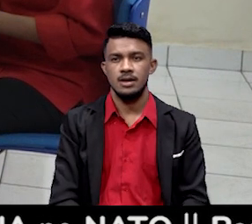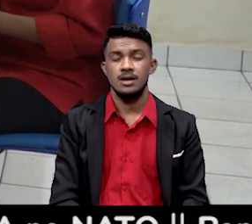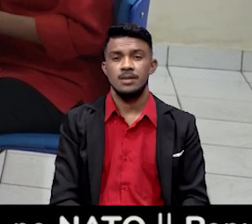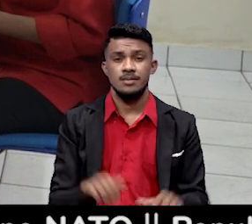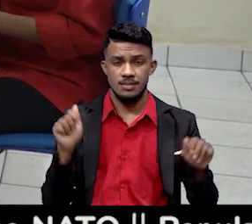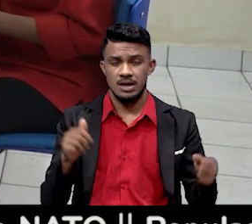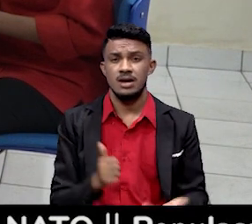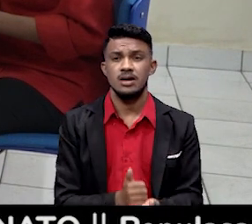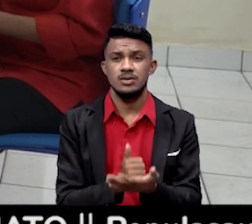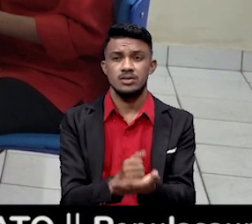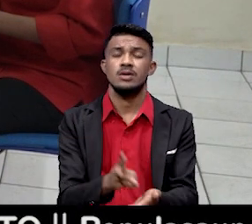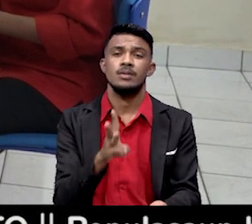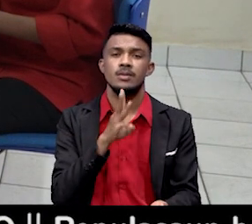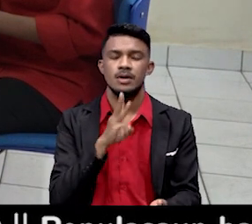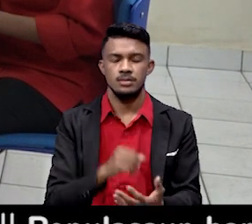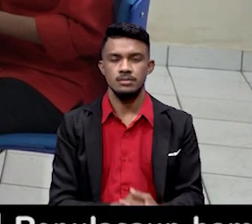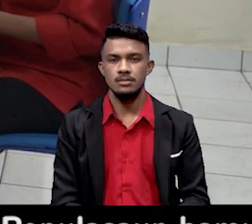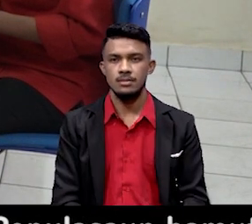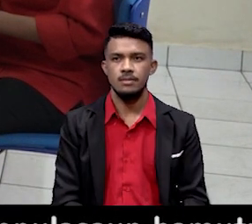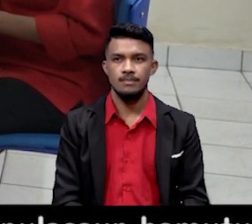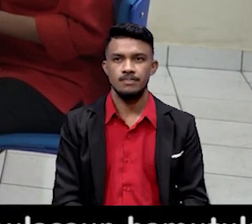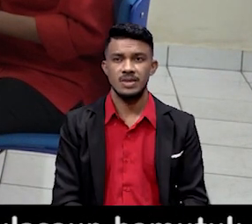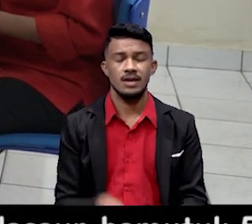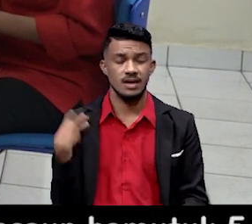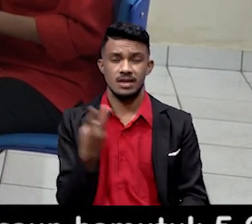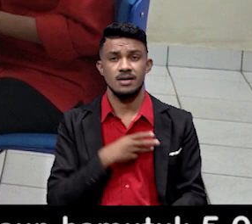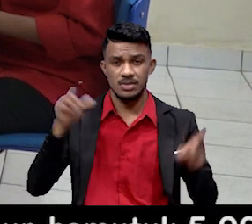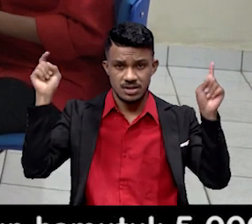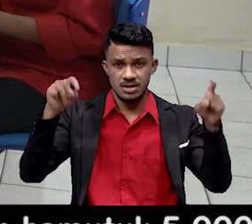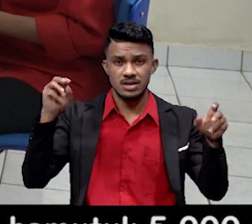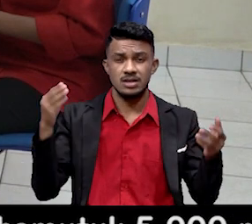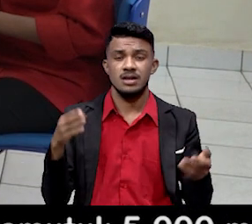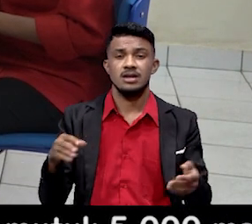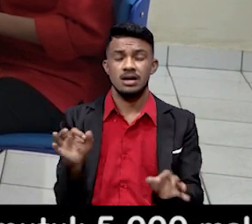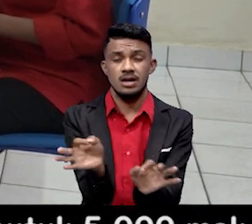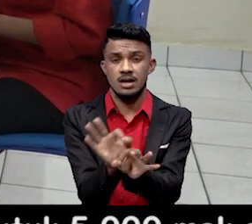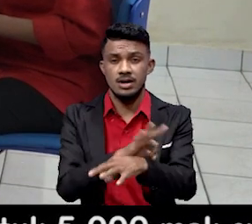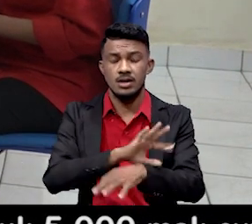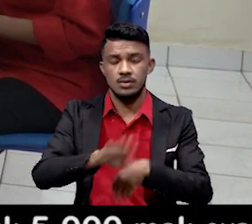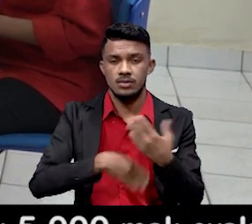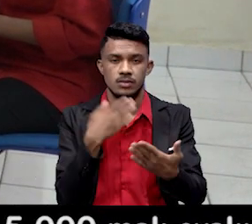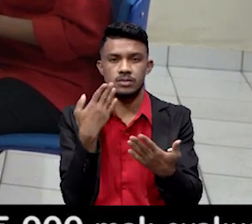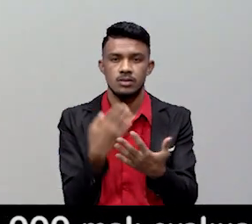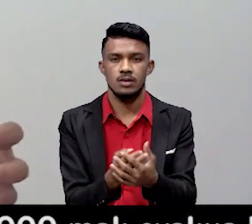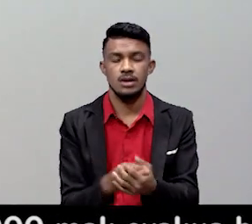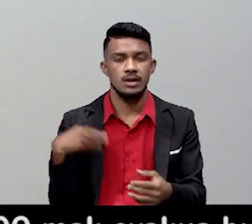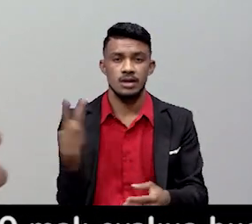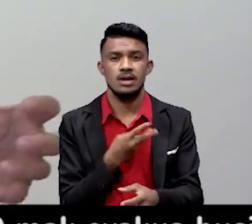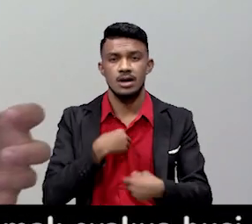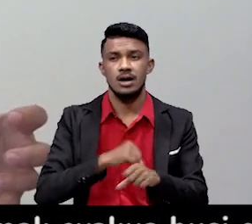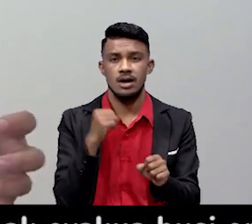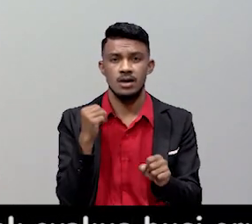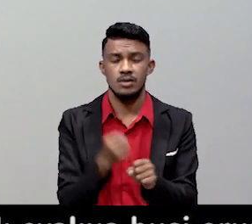facilitar bem esse real interno. Né? Então, ainda precisa de radia aqui, né? E eu outro ideia, e tá halo luan,